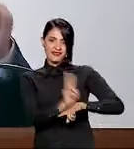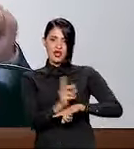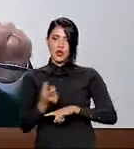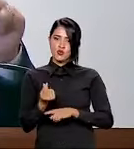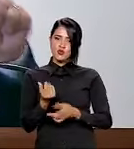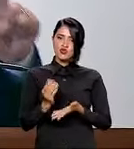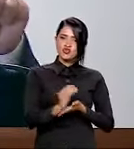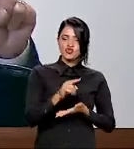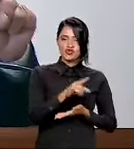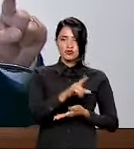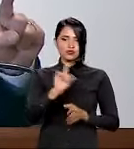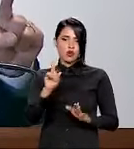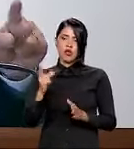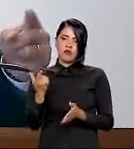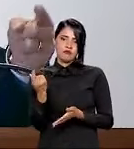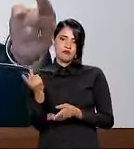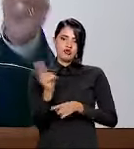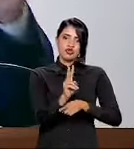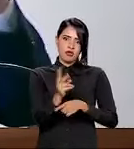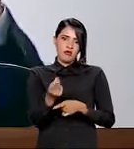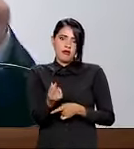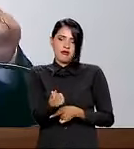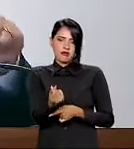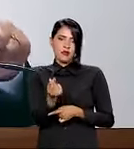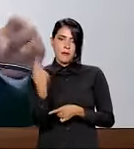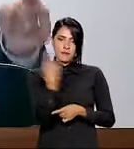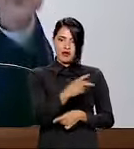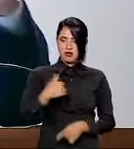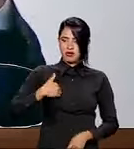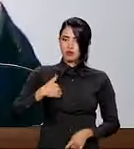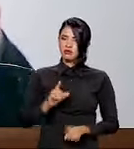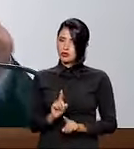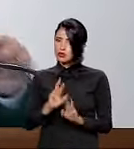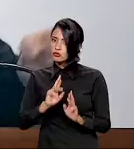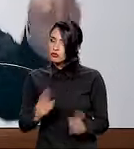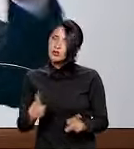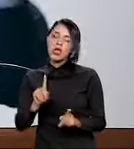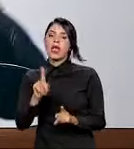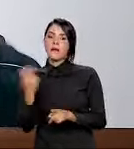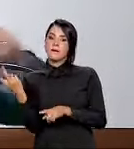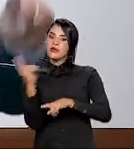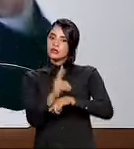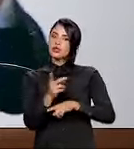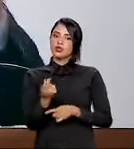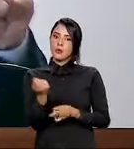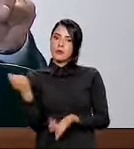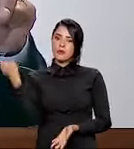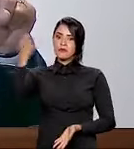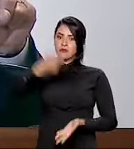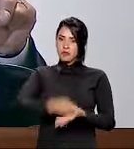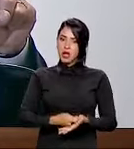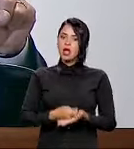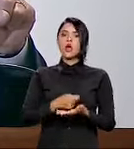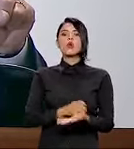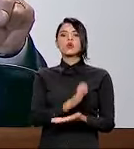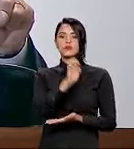Não é emprestar dinheiro para a Argentina, é emprestar dinheiro para pagar os exportadores